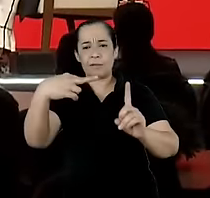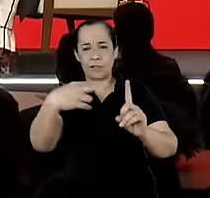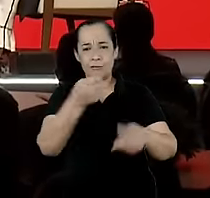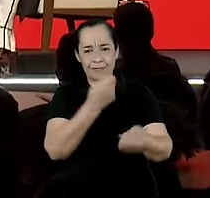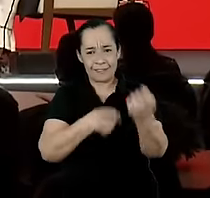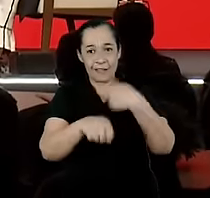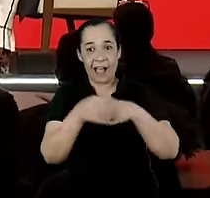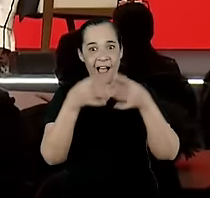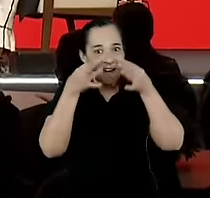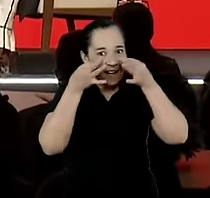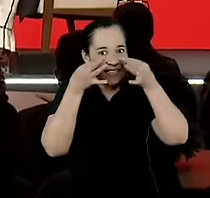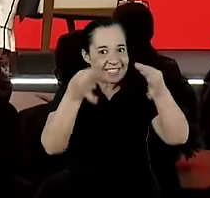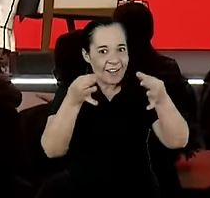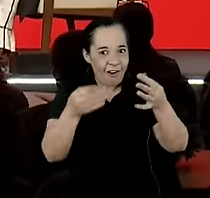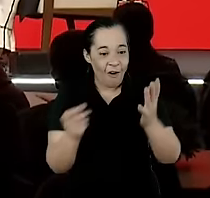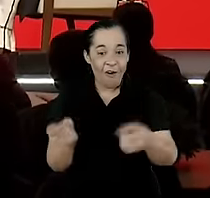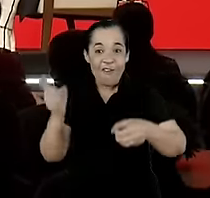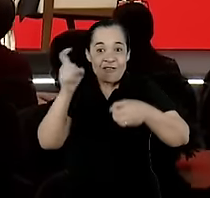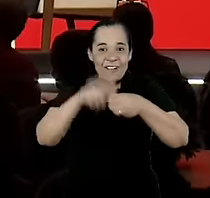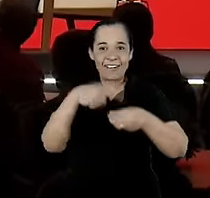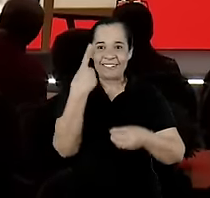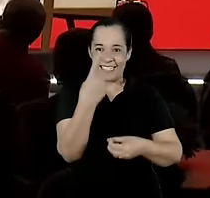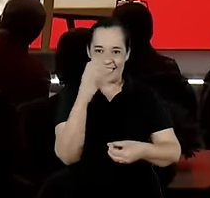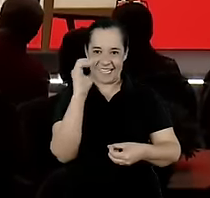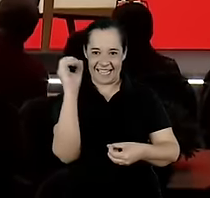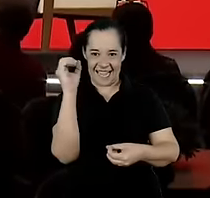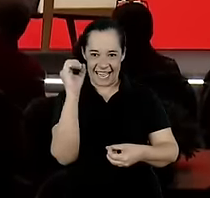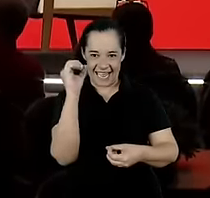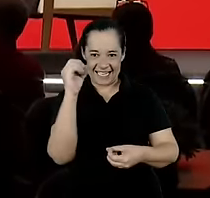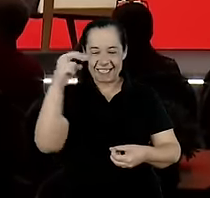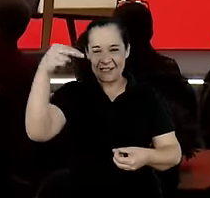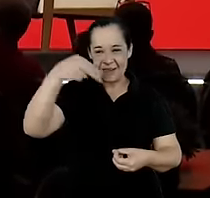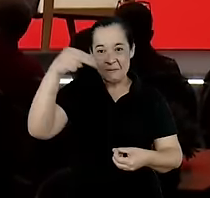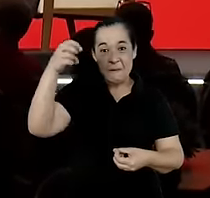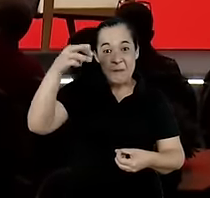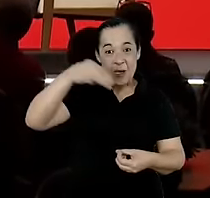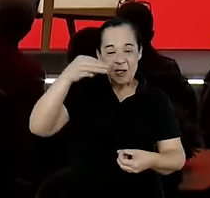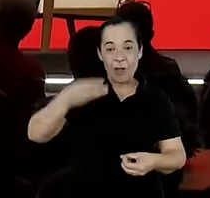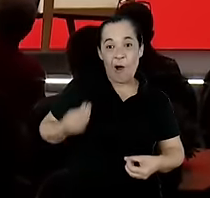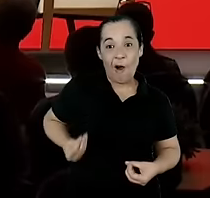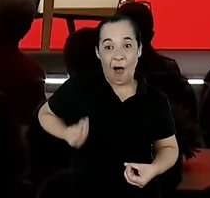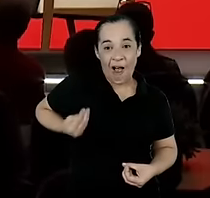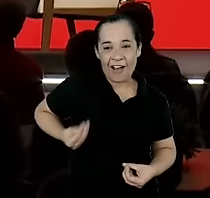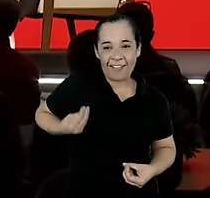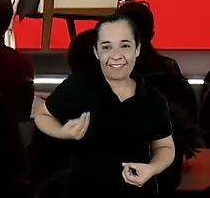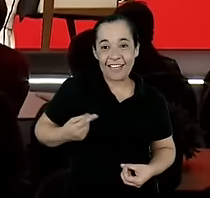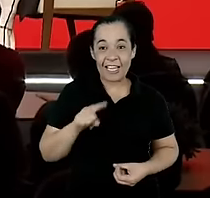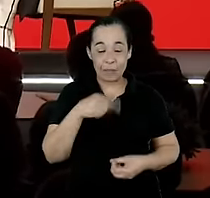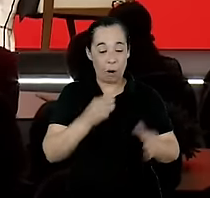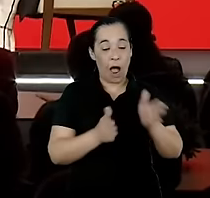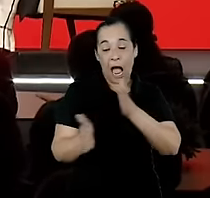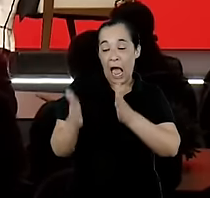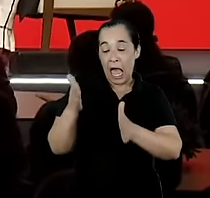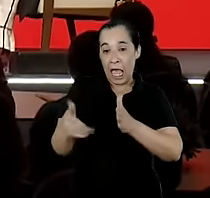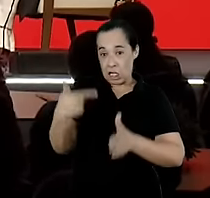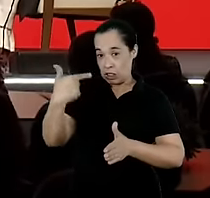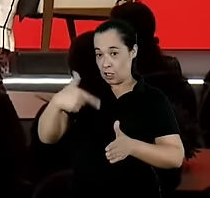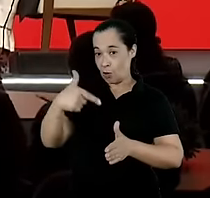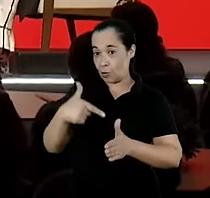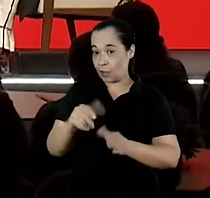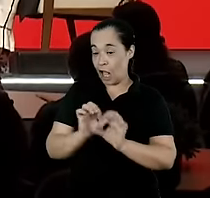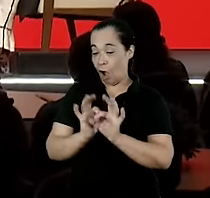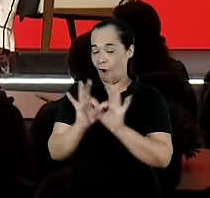gente volta em 10 minutinhos com a PR progamação ao vivo e o nosso segundo bloco tá demais depois desse